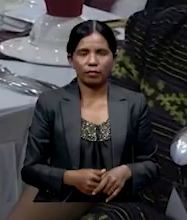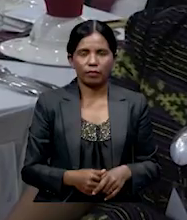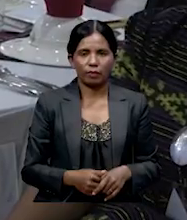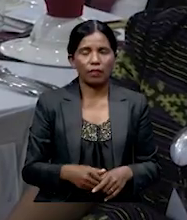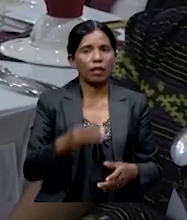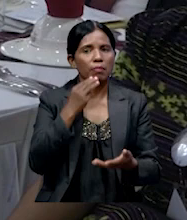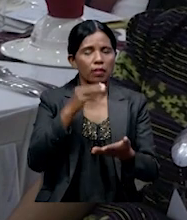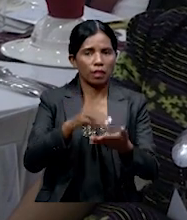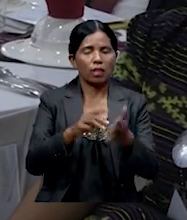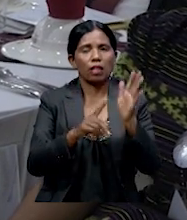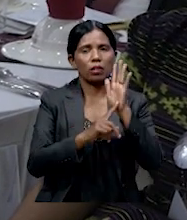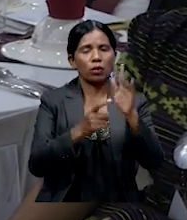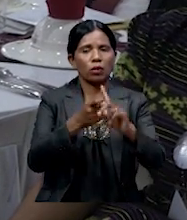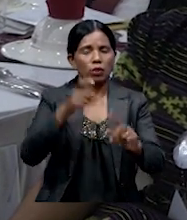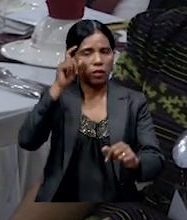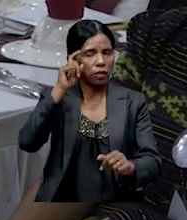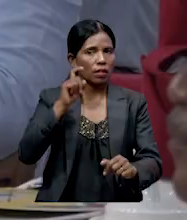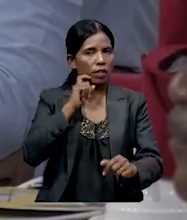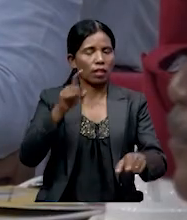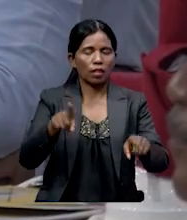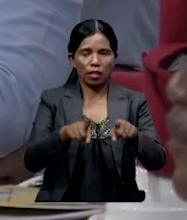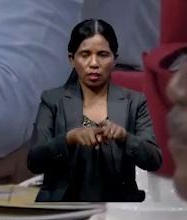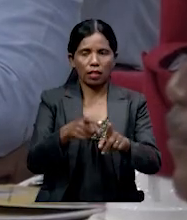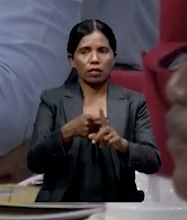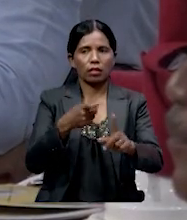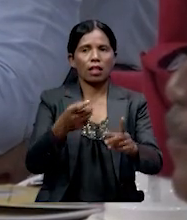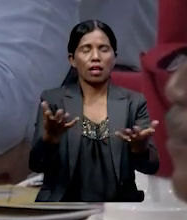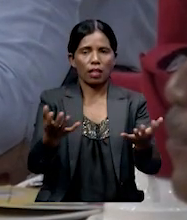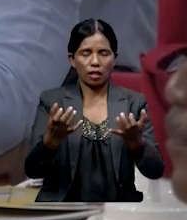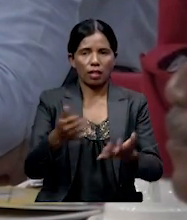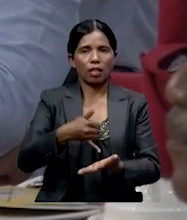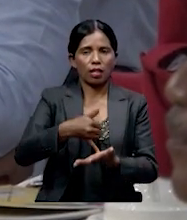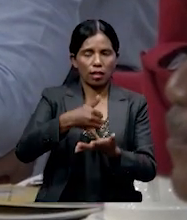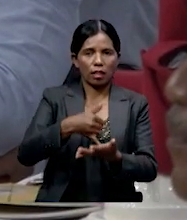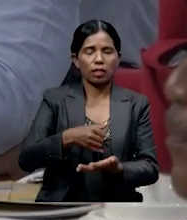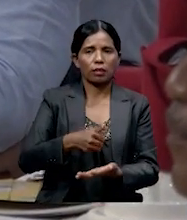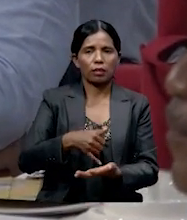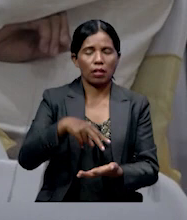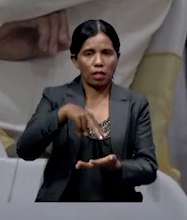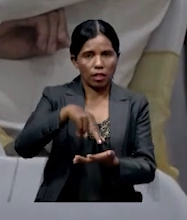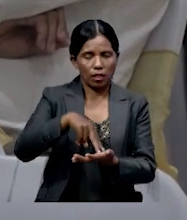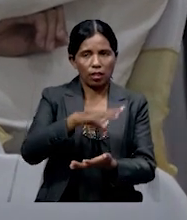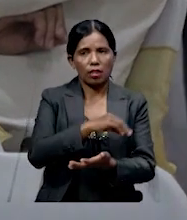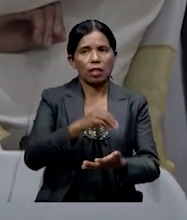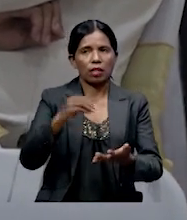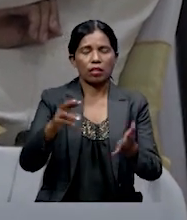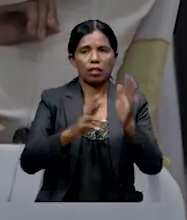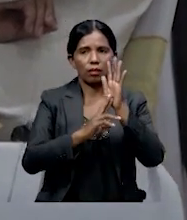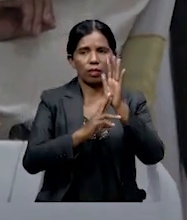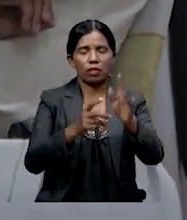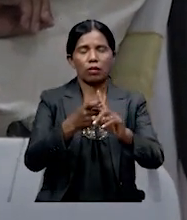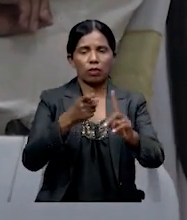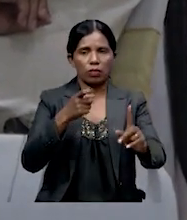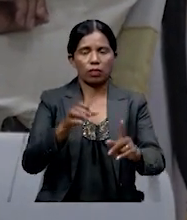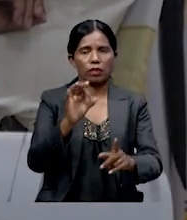Mensagem ne hato husi kairala sanam dismau hanesan iniciador evento coral no vocal group ne representa husi Francisco Calbo